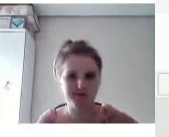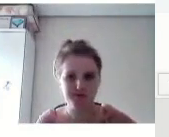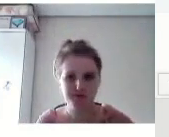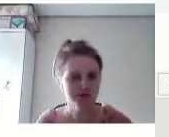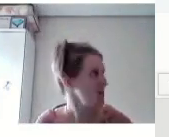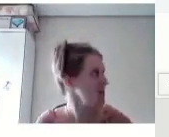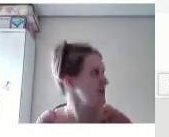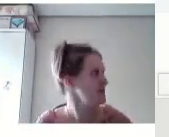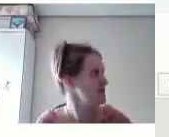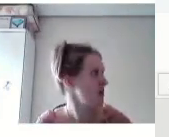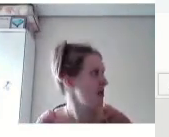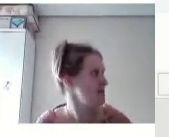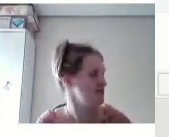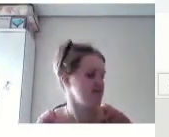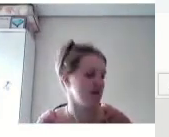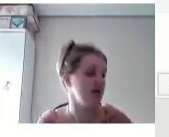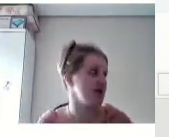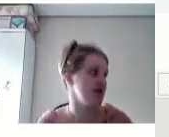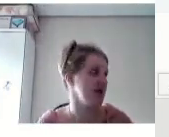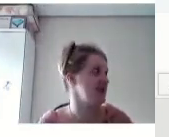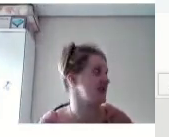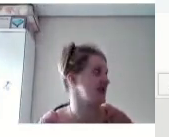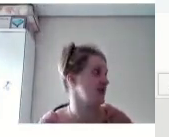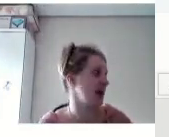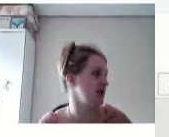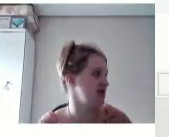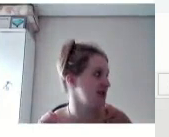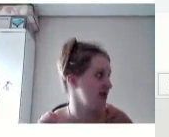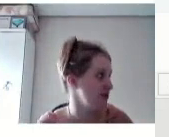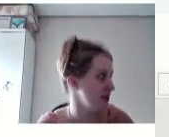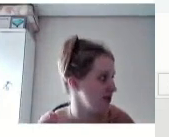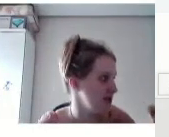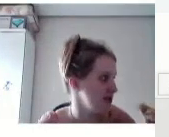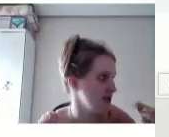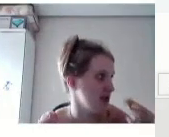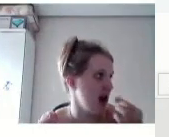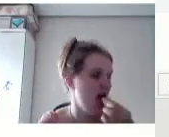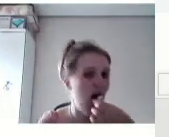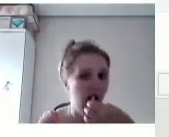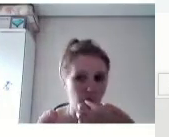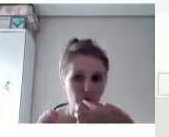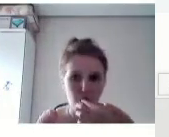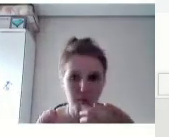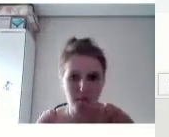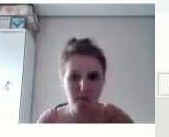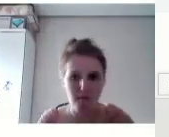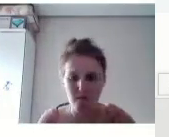da coordenada generalizada, né? Lá em mecânica clássica a gente consegue mostrar, né, que